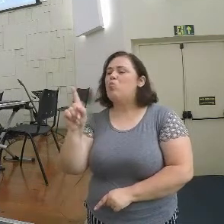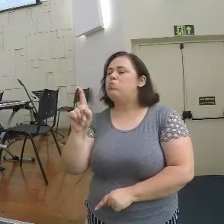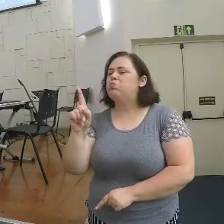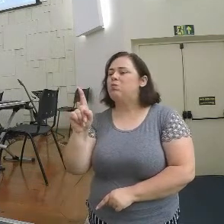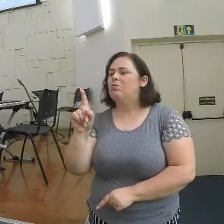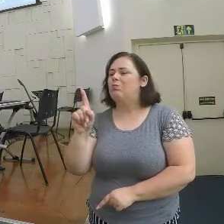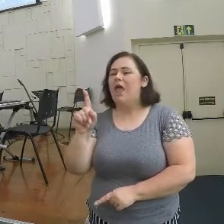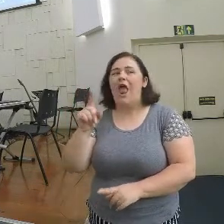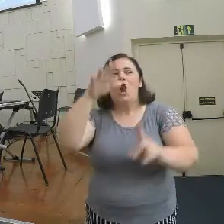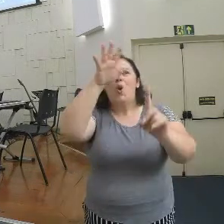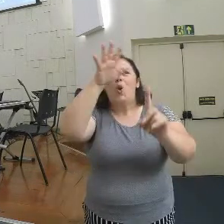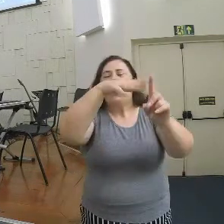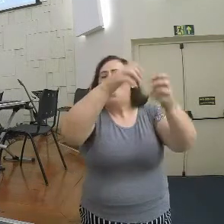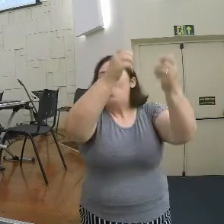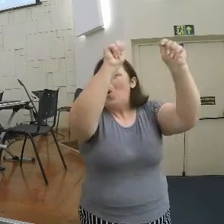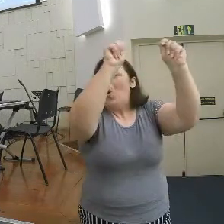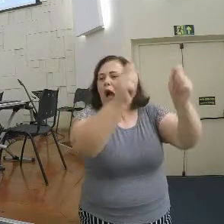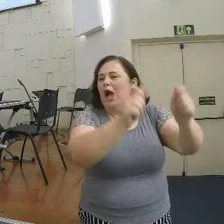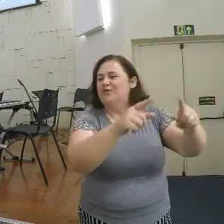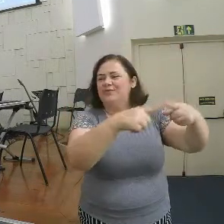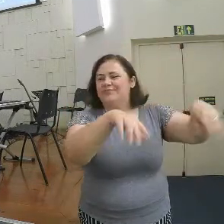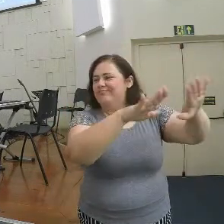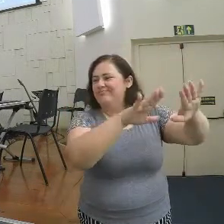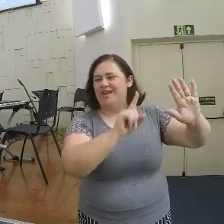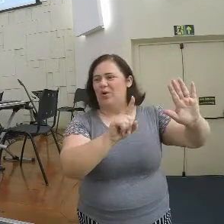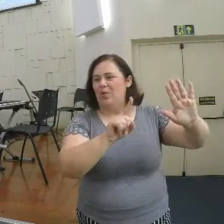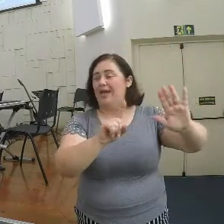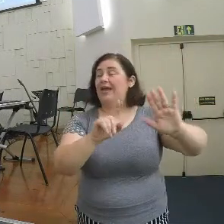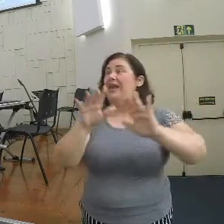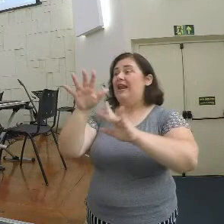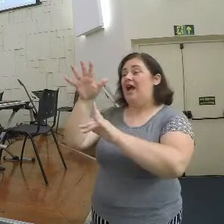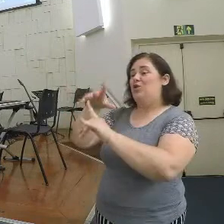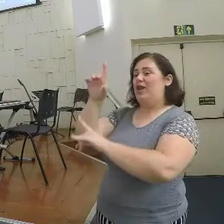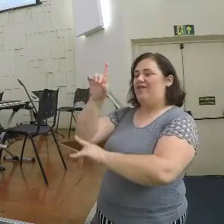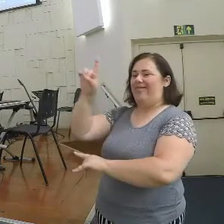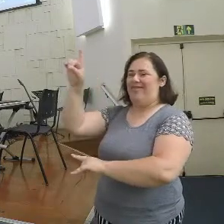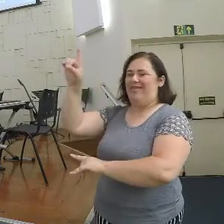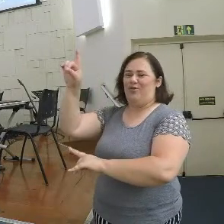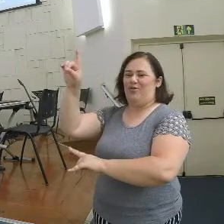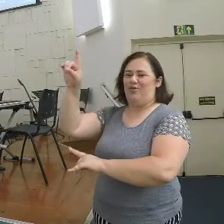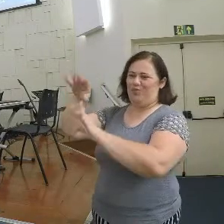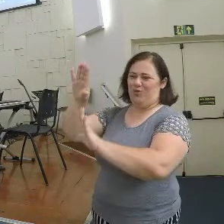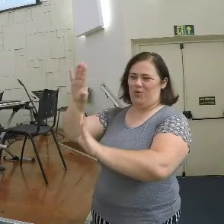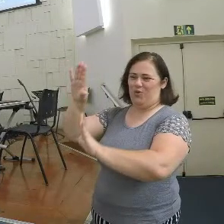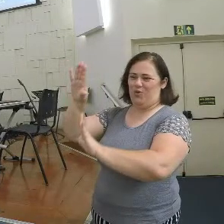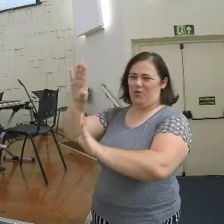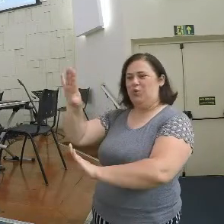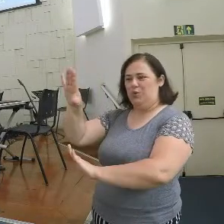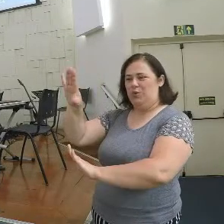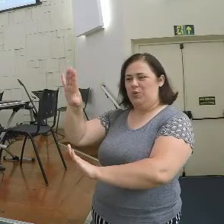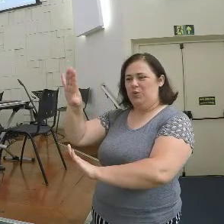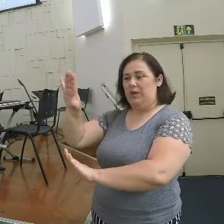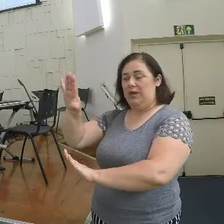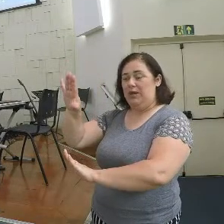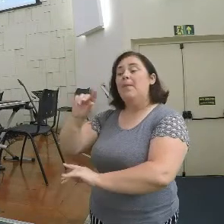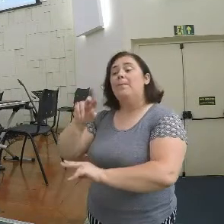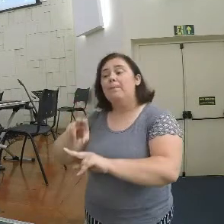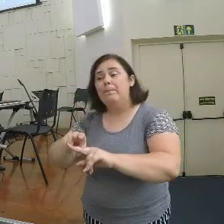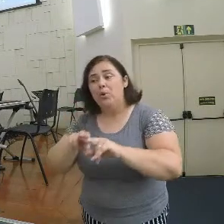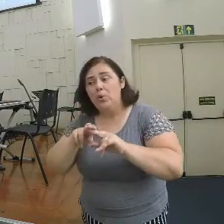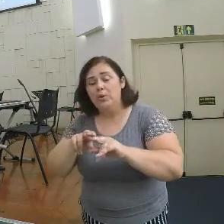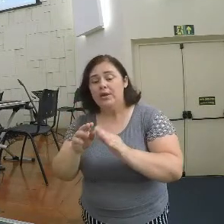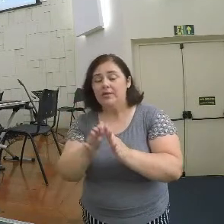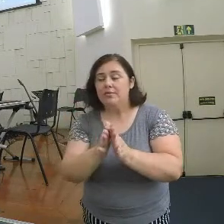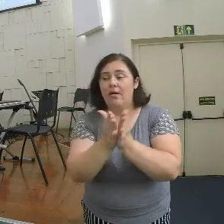um crente, um obreiro do Senhor, um homem que estabeleceu em Jerusalém, ou no